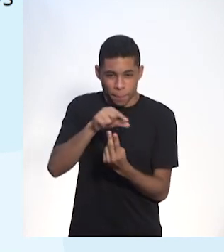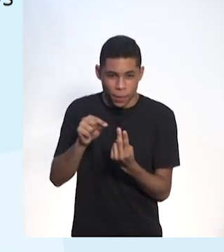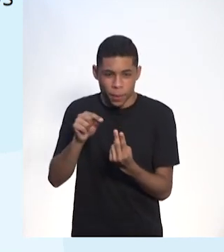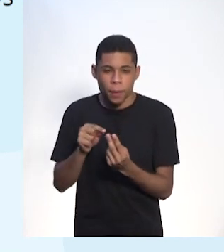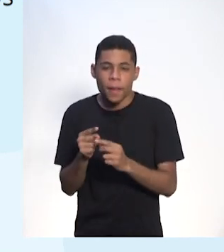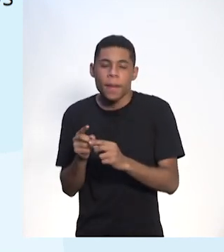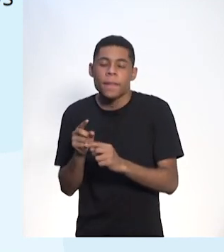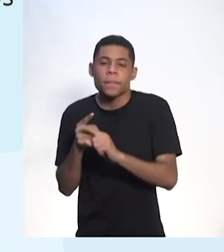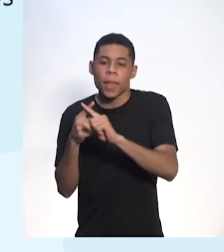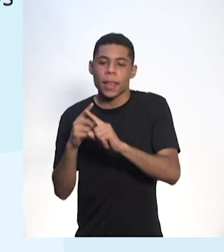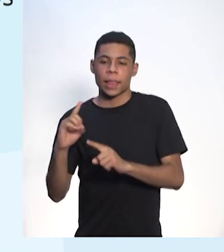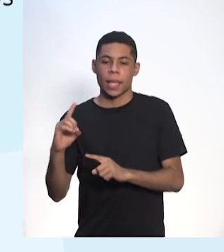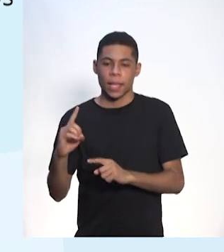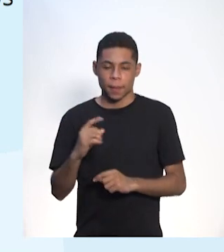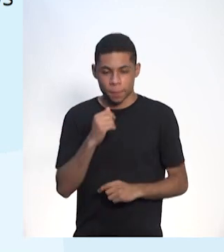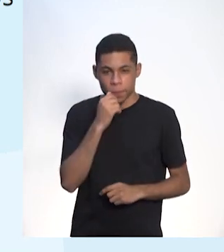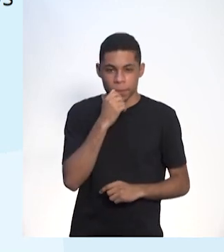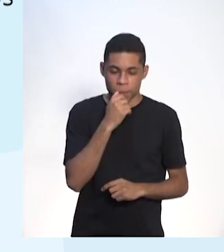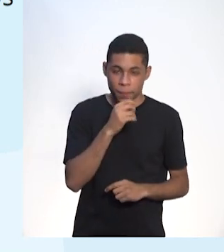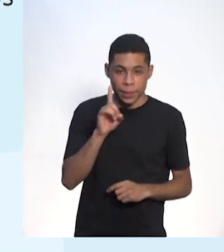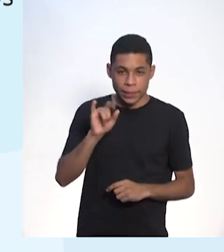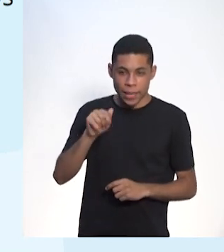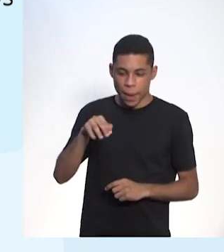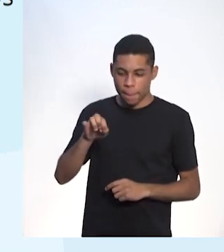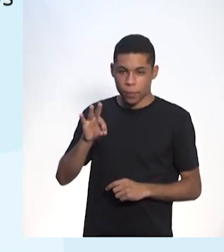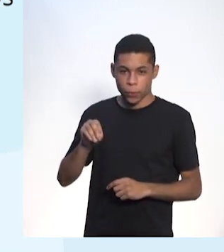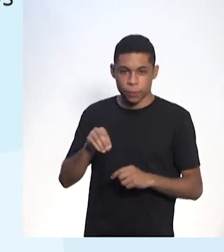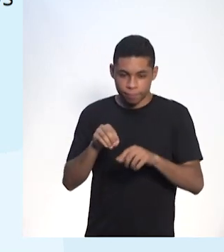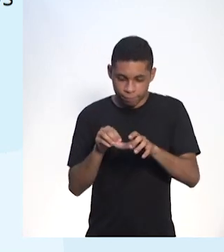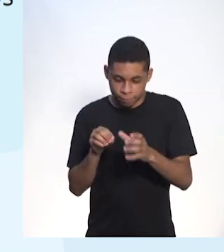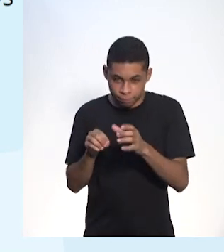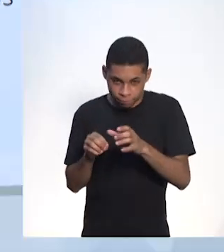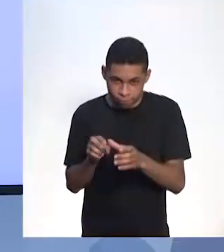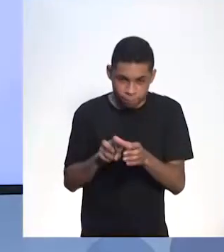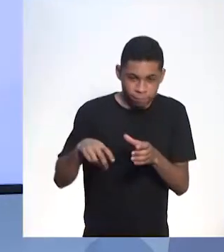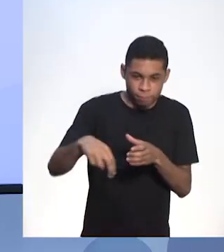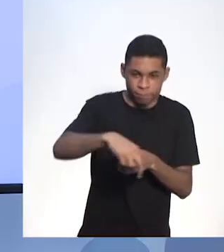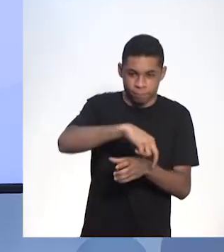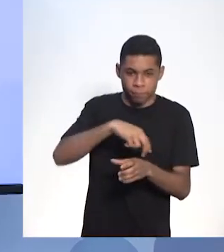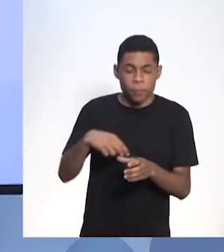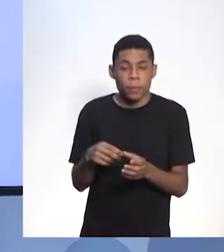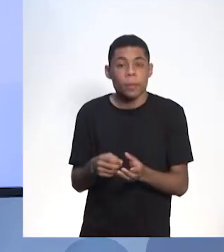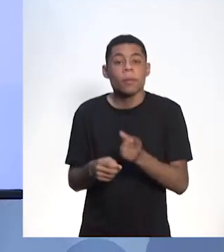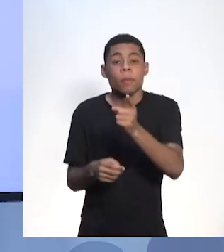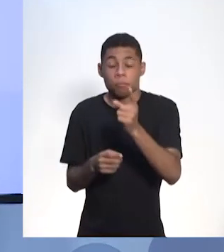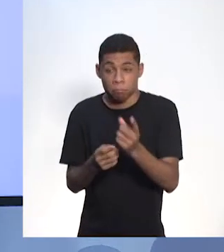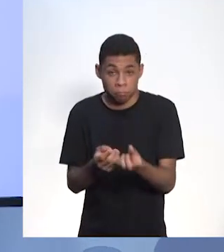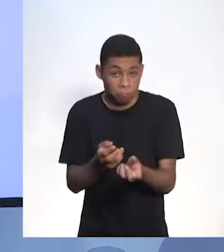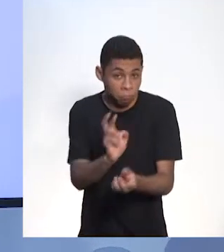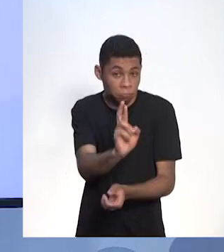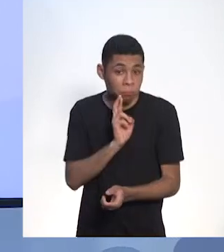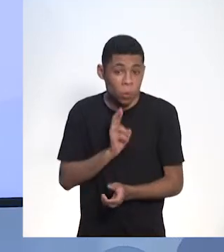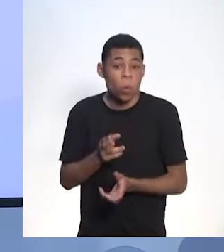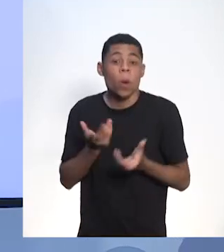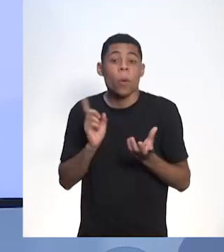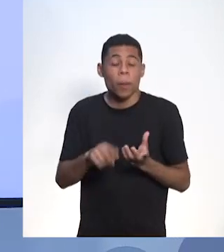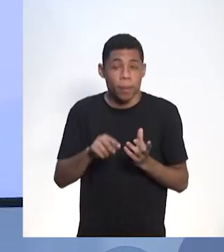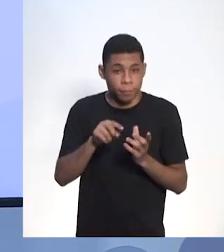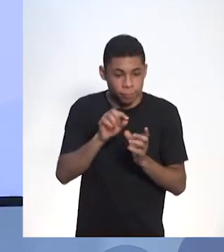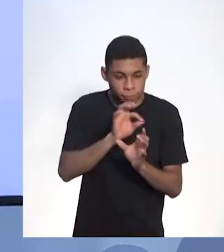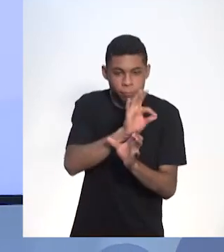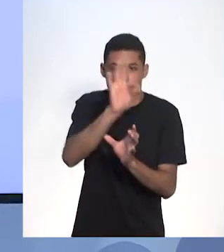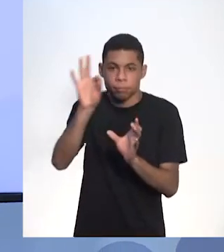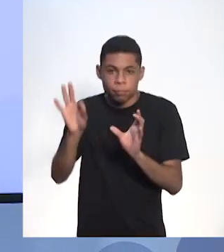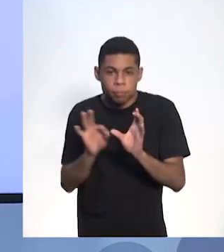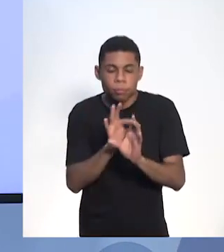D, que é o diâmetro, tá? Então, você pode utilizar qualquer uma dessas duas fórmulas para descobrir qual é o comprimento dessa